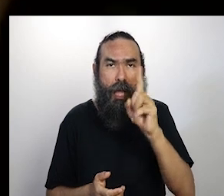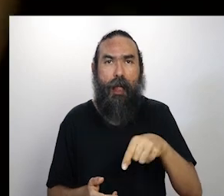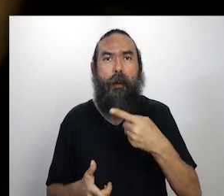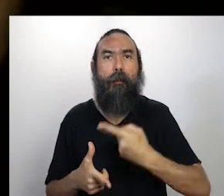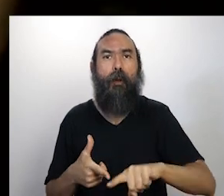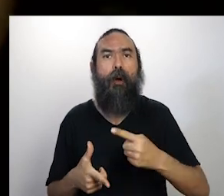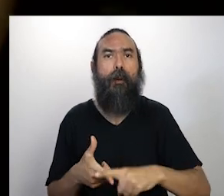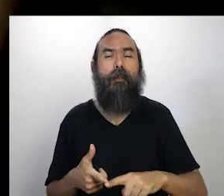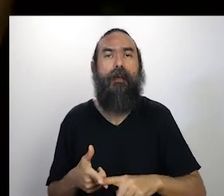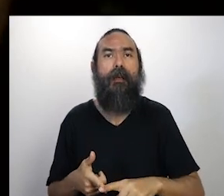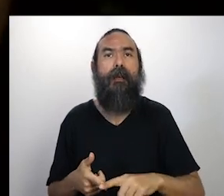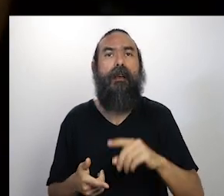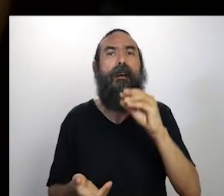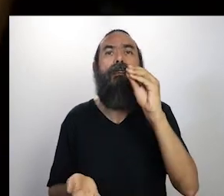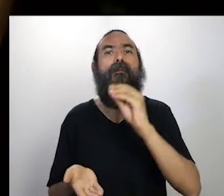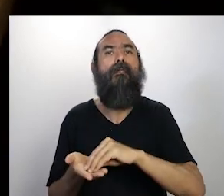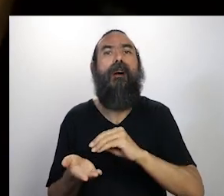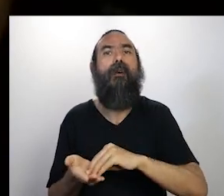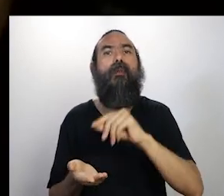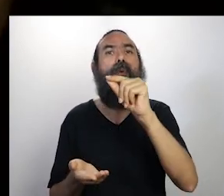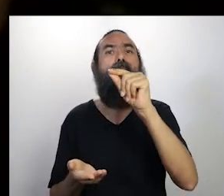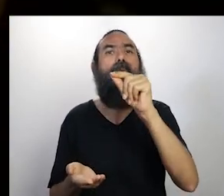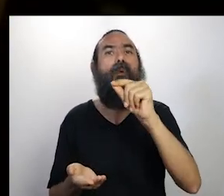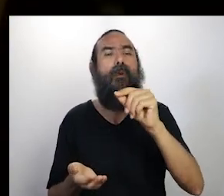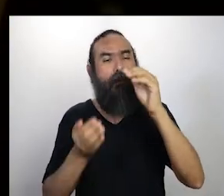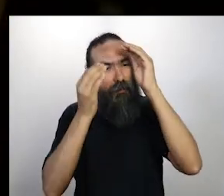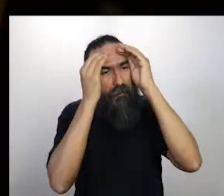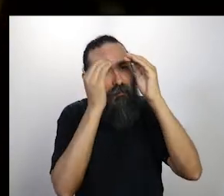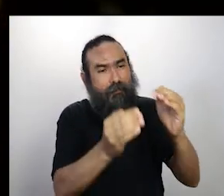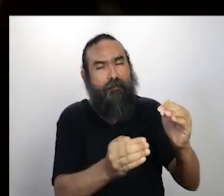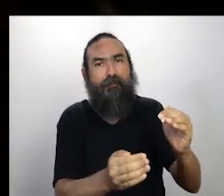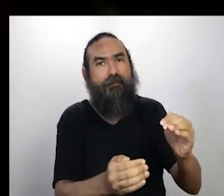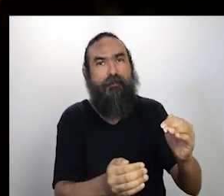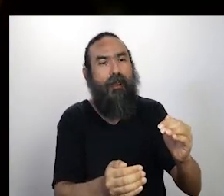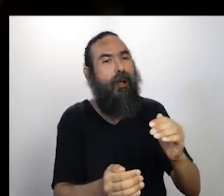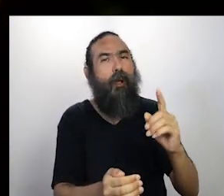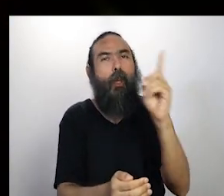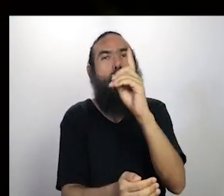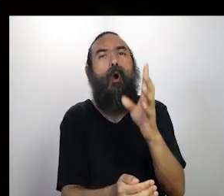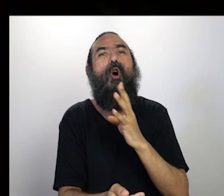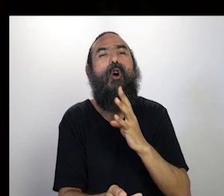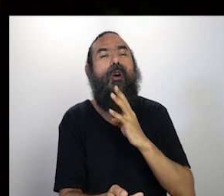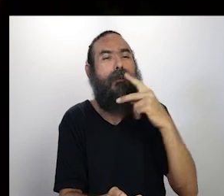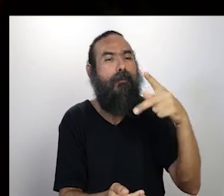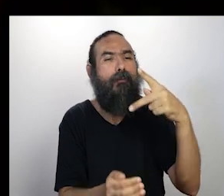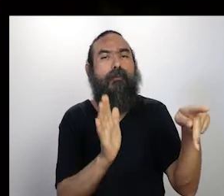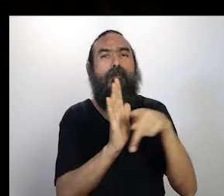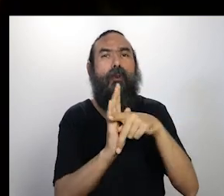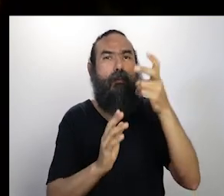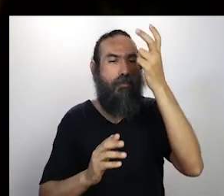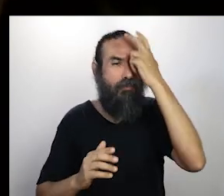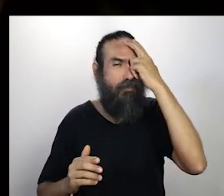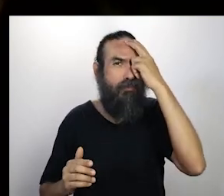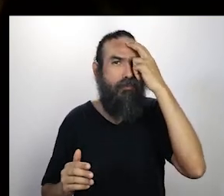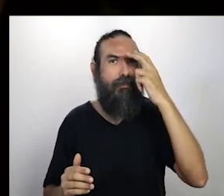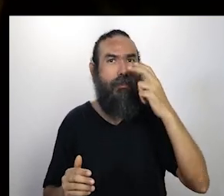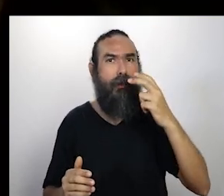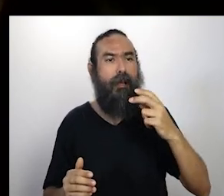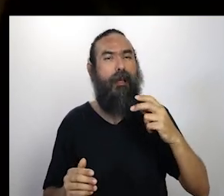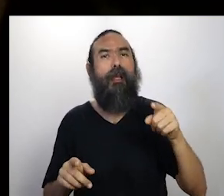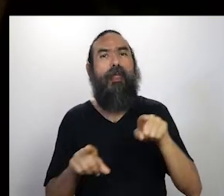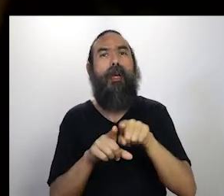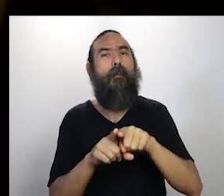E é um problema, porque pela falta de desconhecimento, tanto na área histórica quanto na